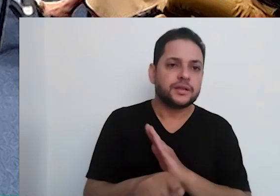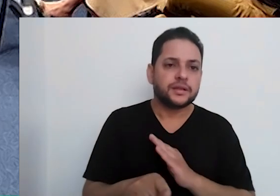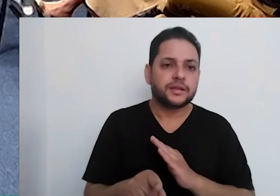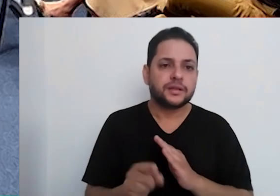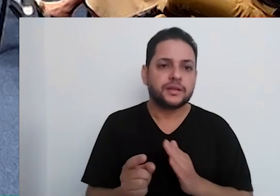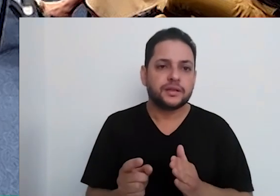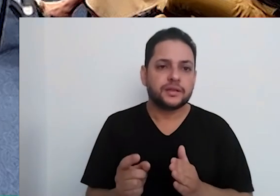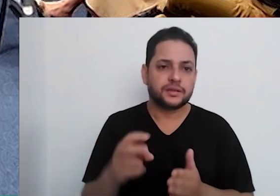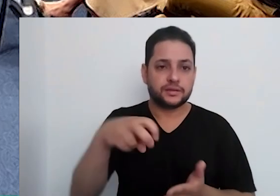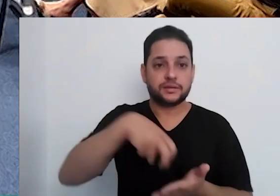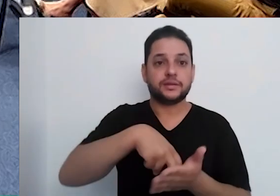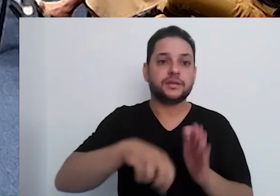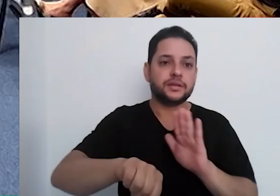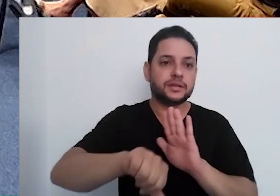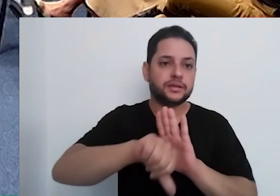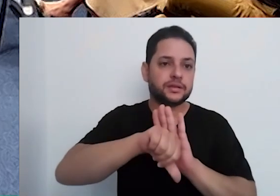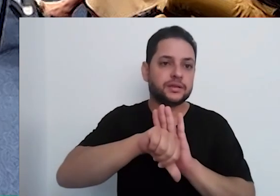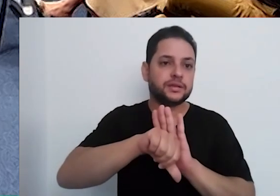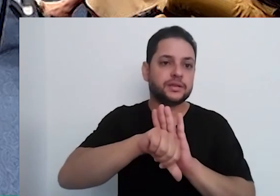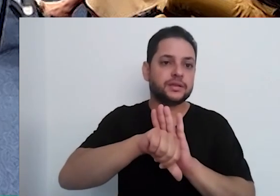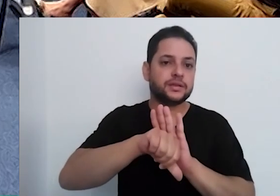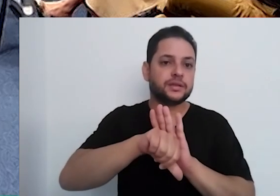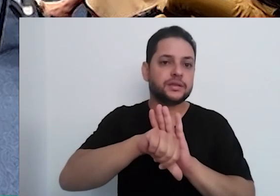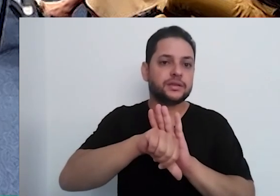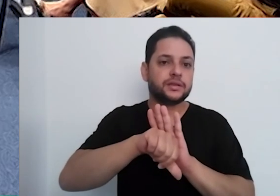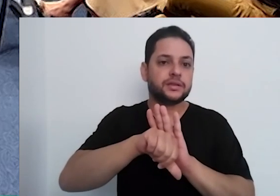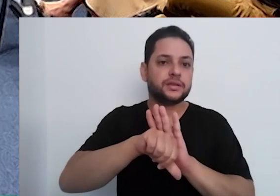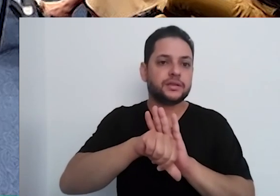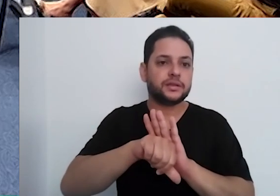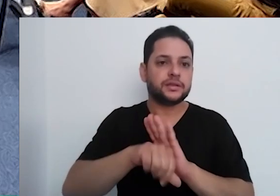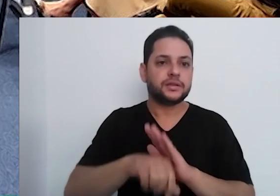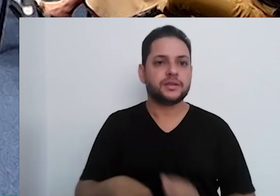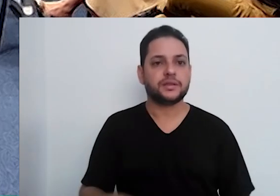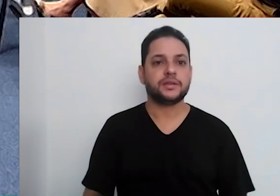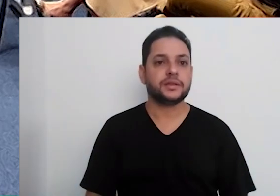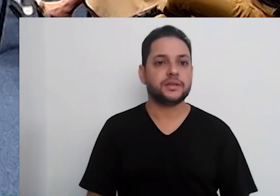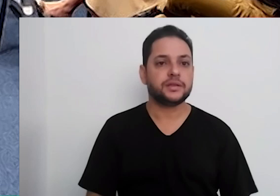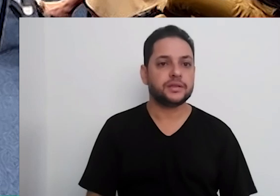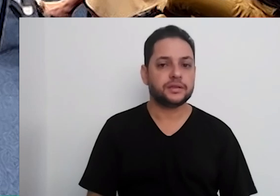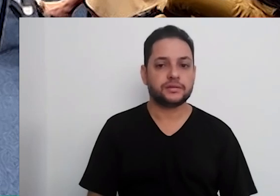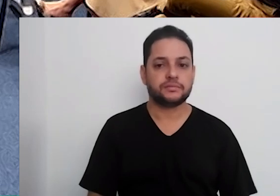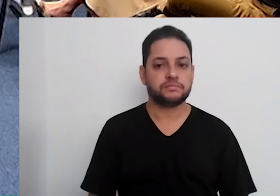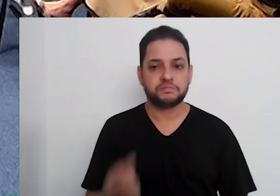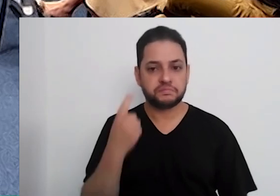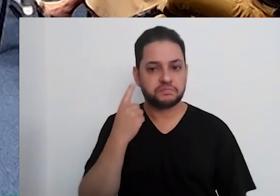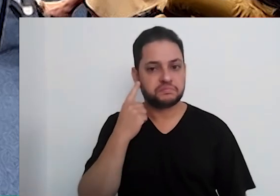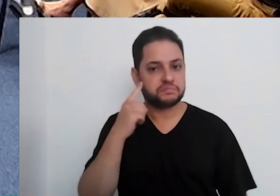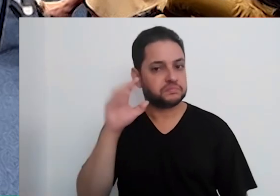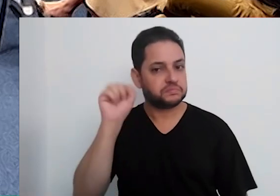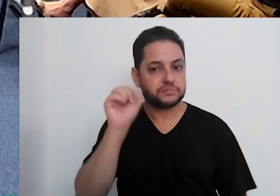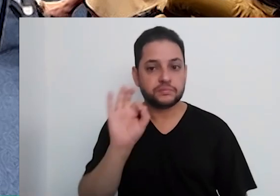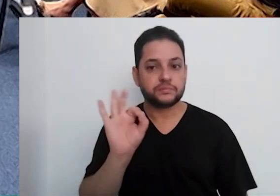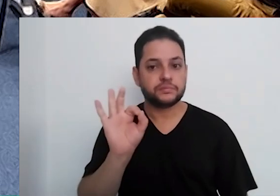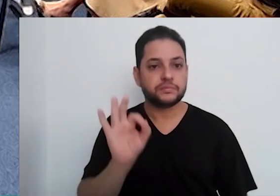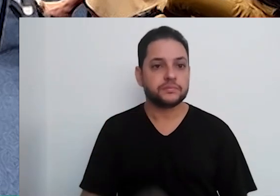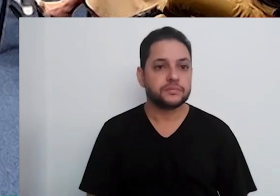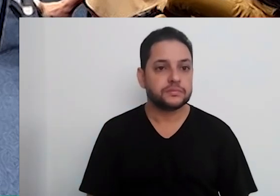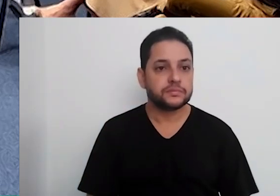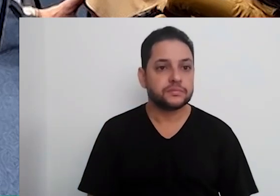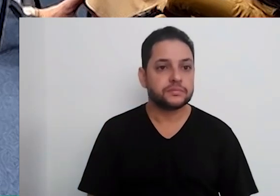que achei assim 1 ano e meio realmente bem mais técnico